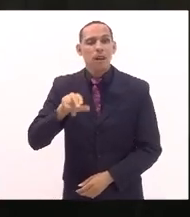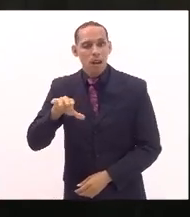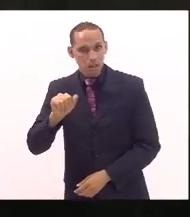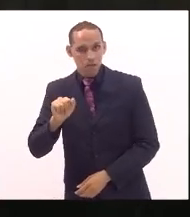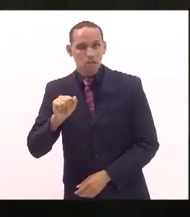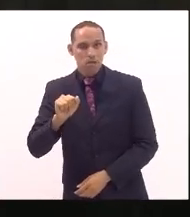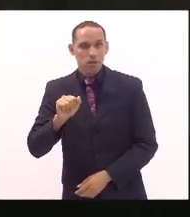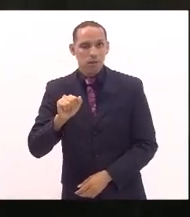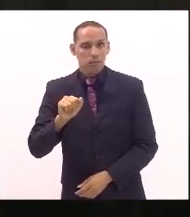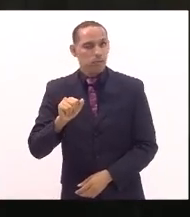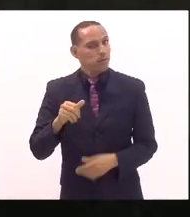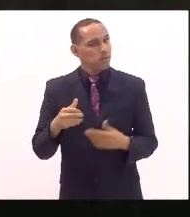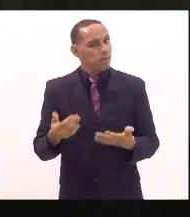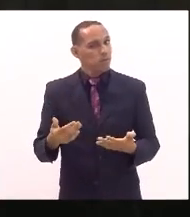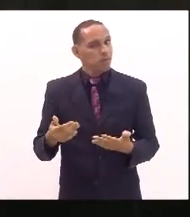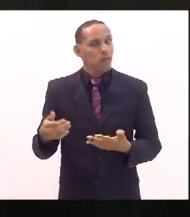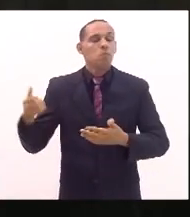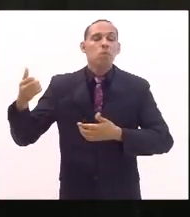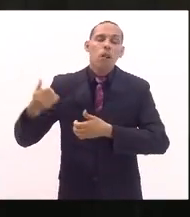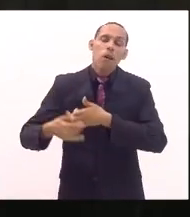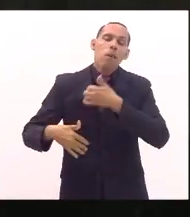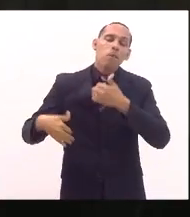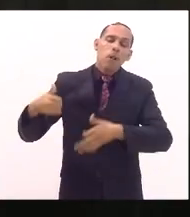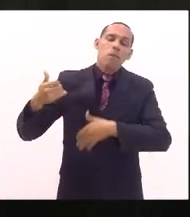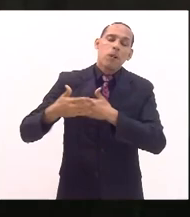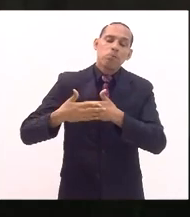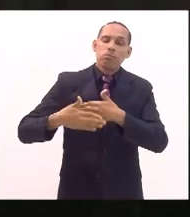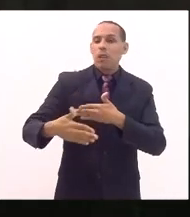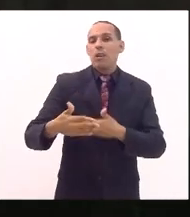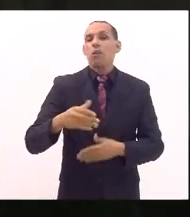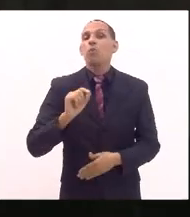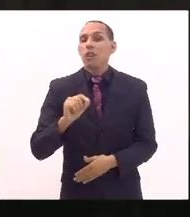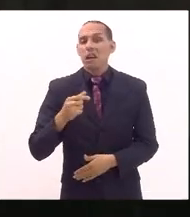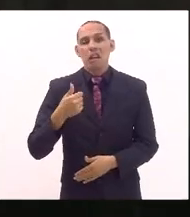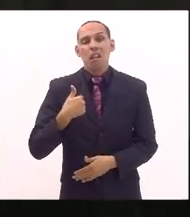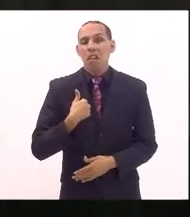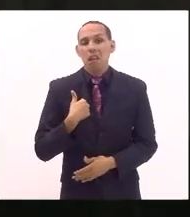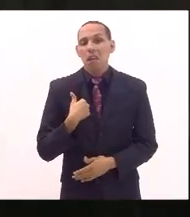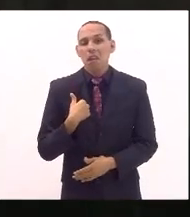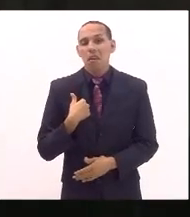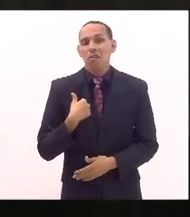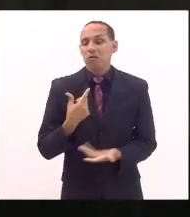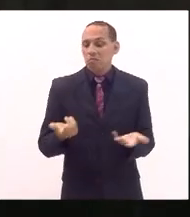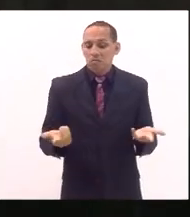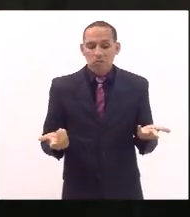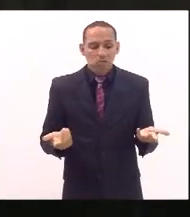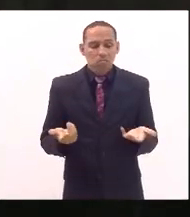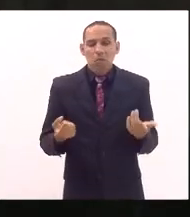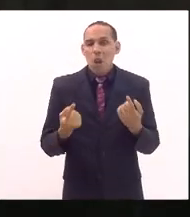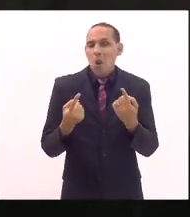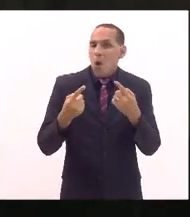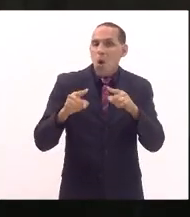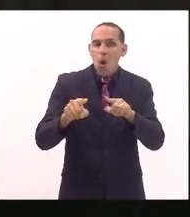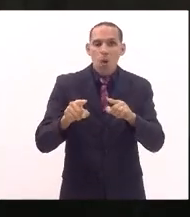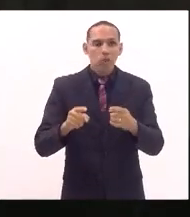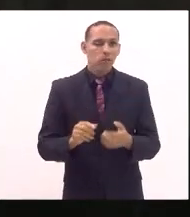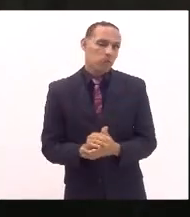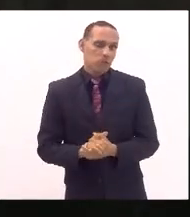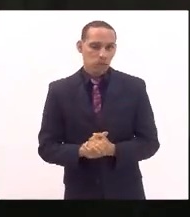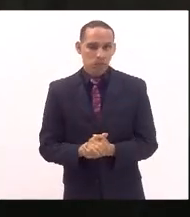e aí a narrativa que vai se criar a partir daqui é que eu tenho uma manifestação contrária